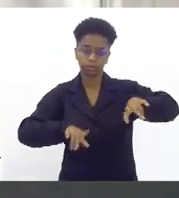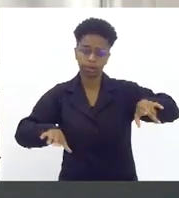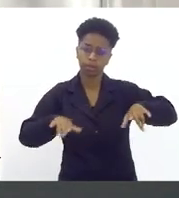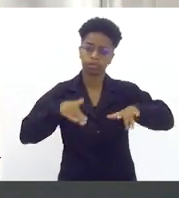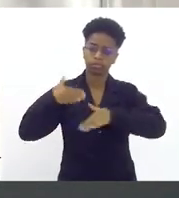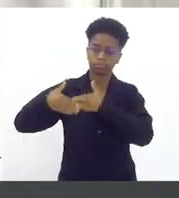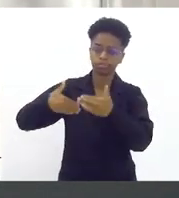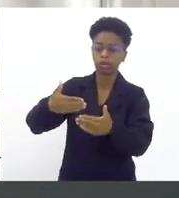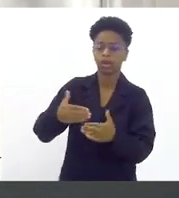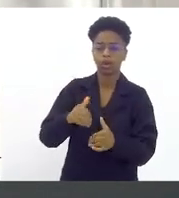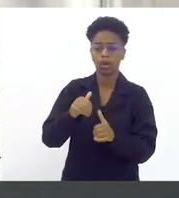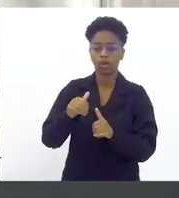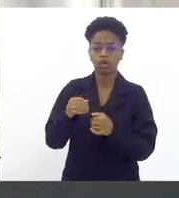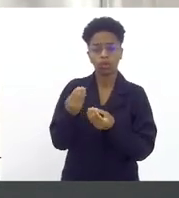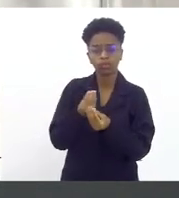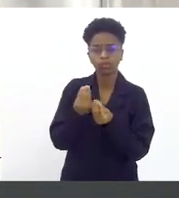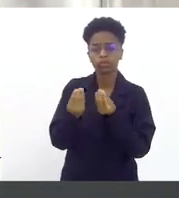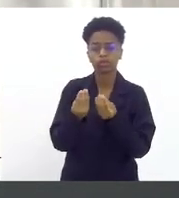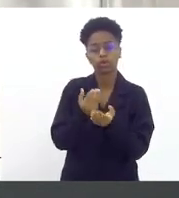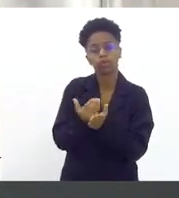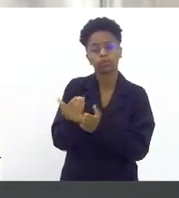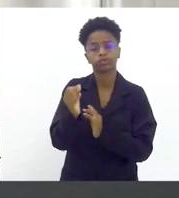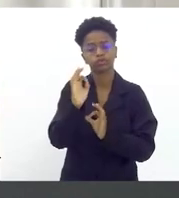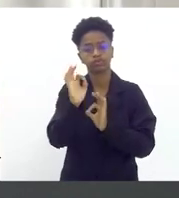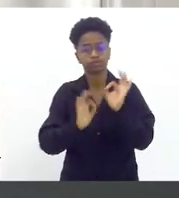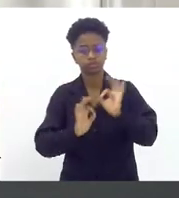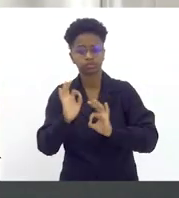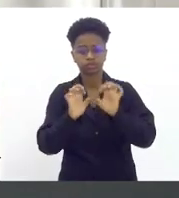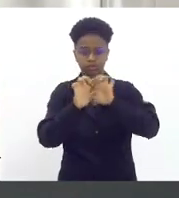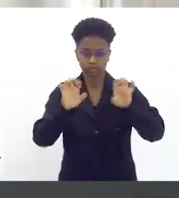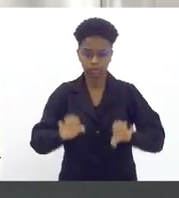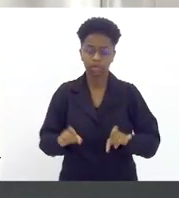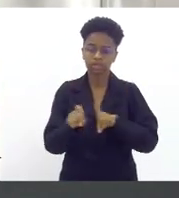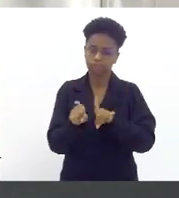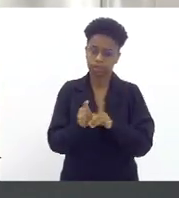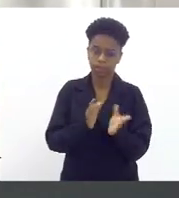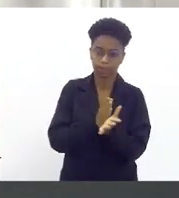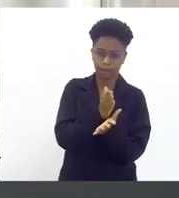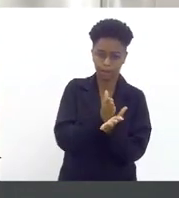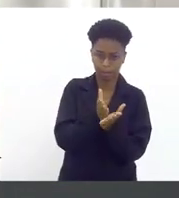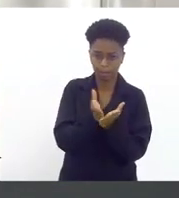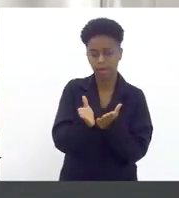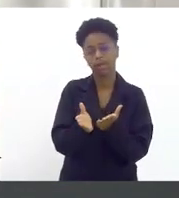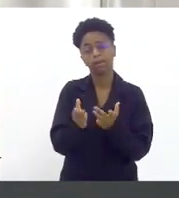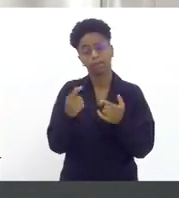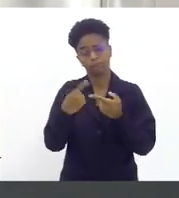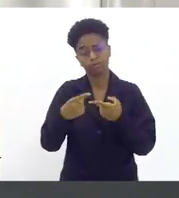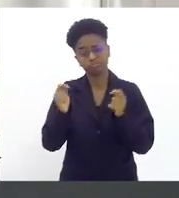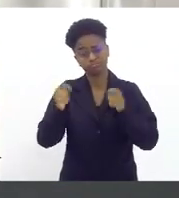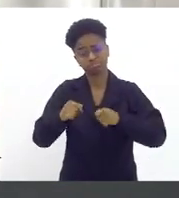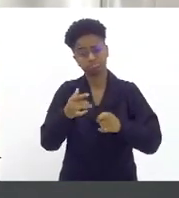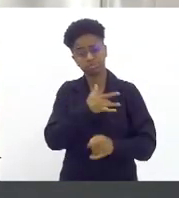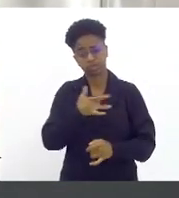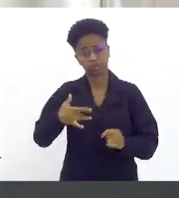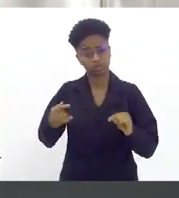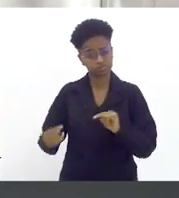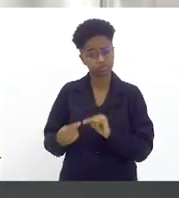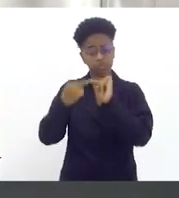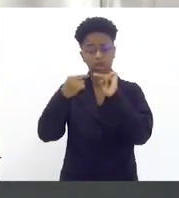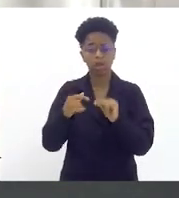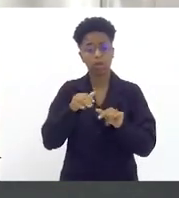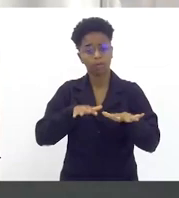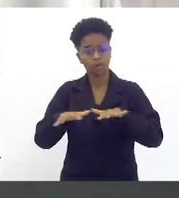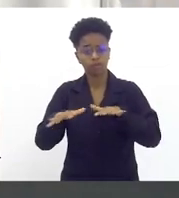tomando corpo, foi ganhando diversas vertentes, o que é muito saudável para o movimento plural, para o movimento que recupera